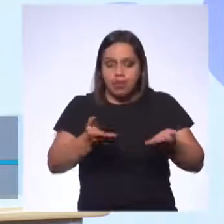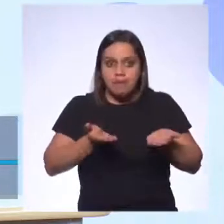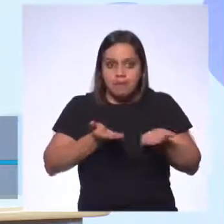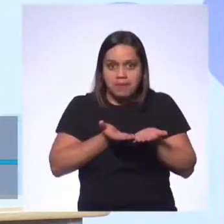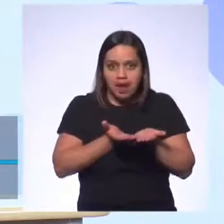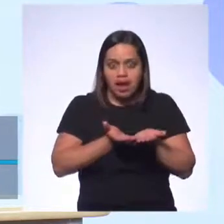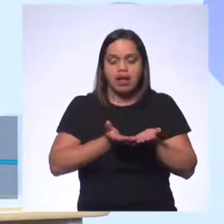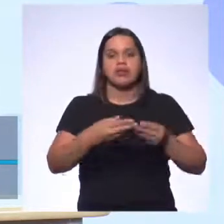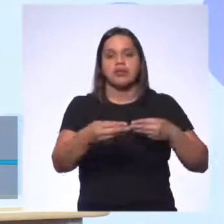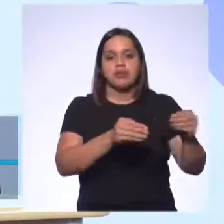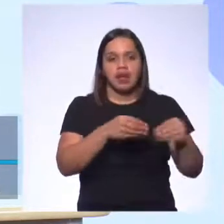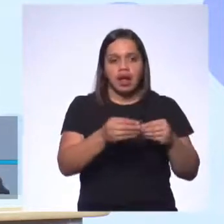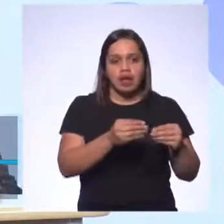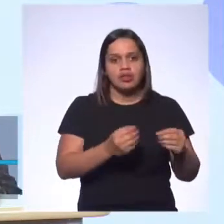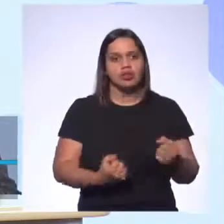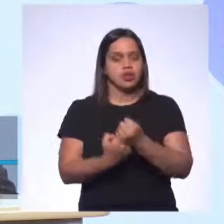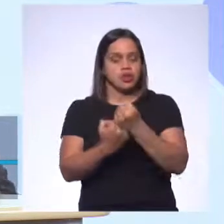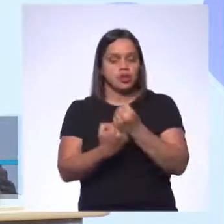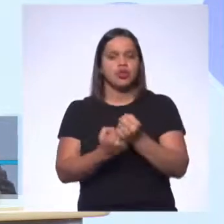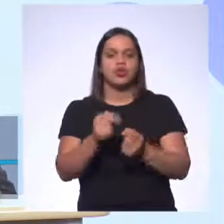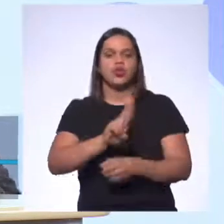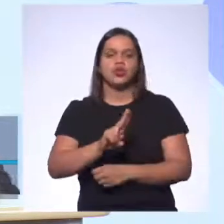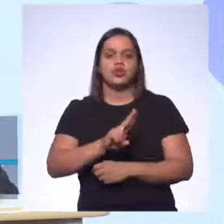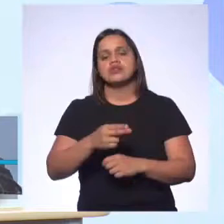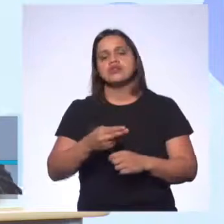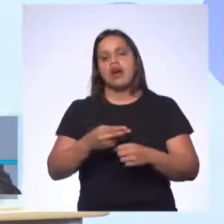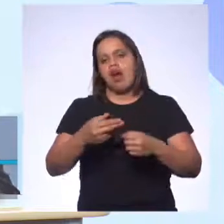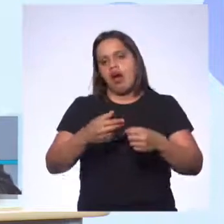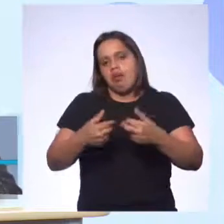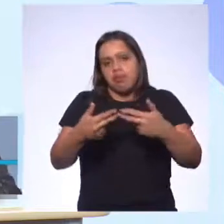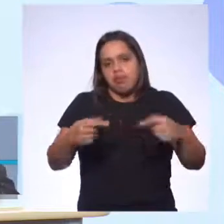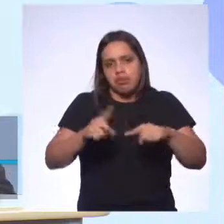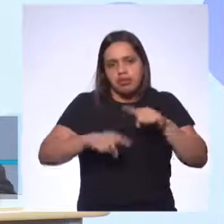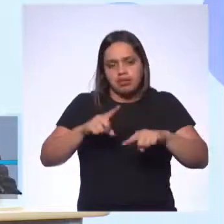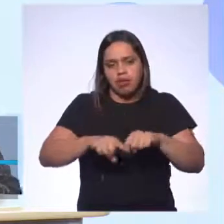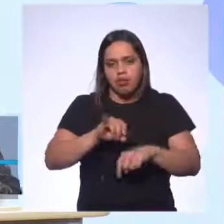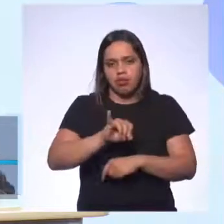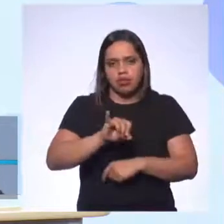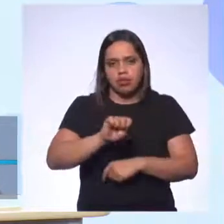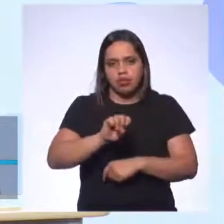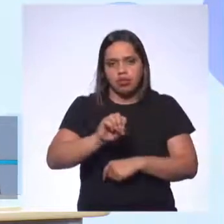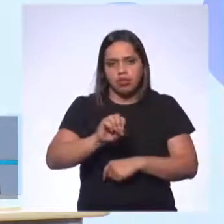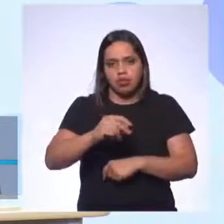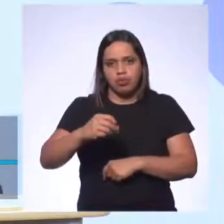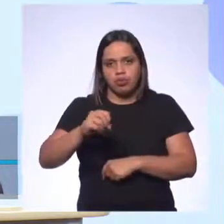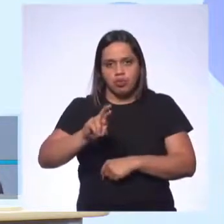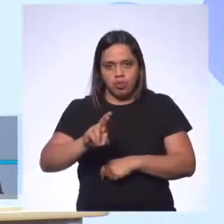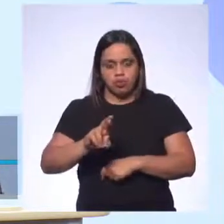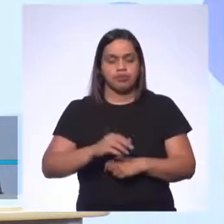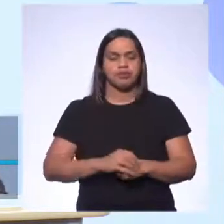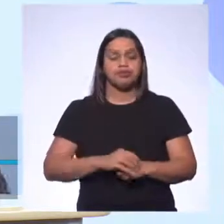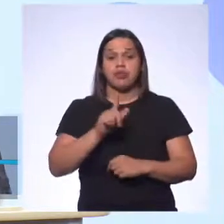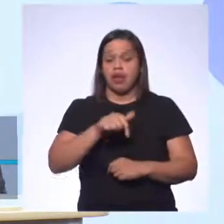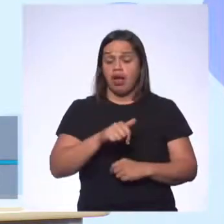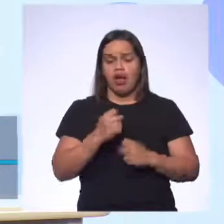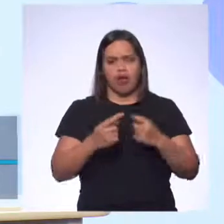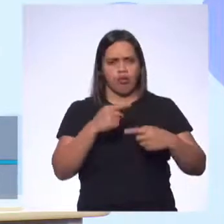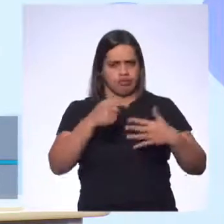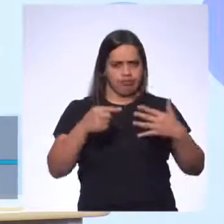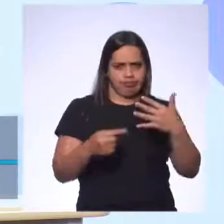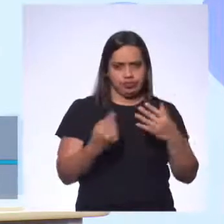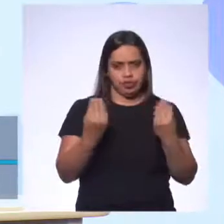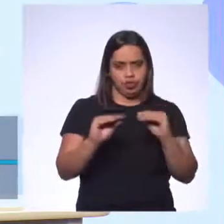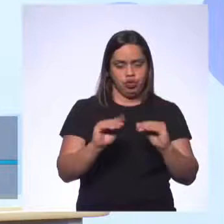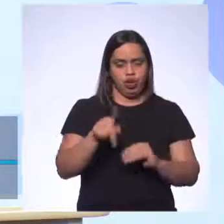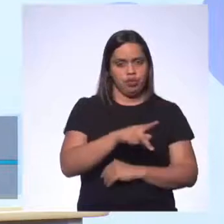por isopor também é uma boa. Esses aqui são alguns, né, elementos que foi colocado. Já